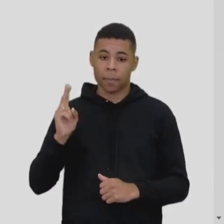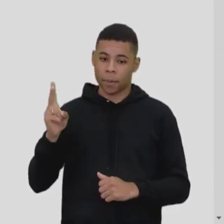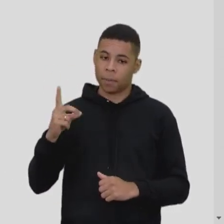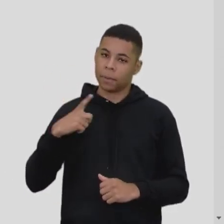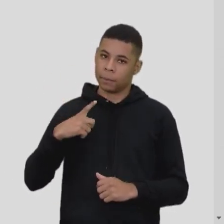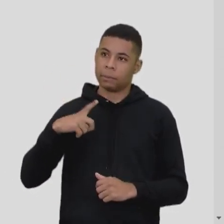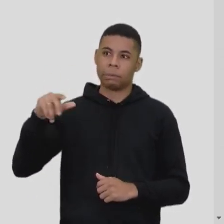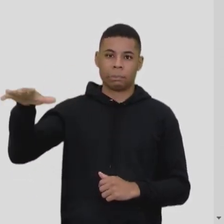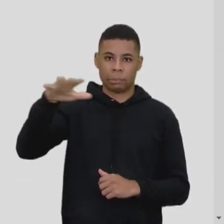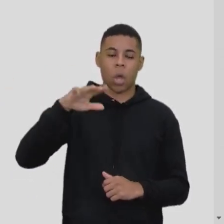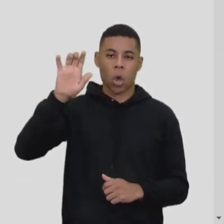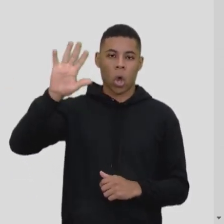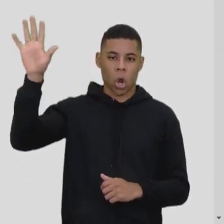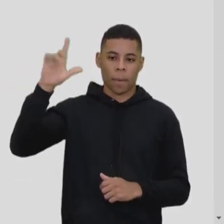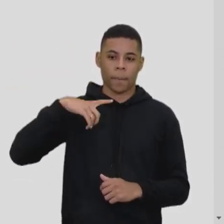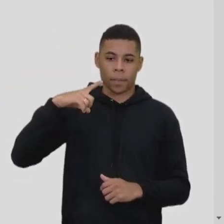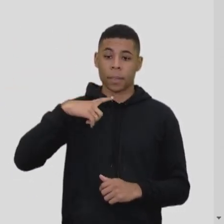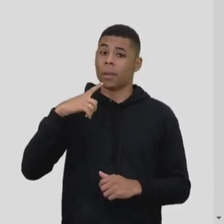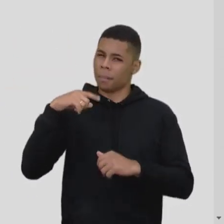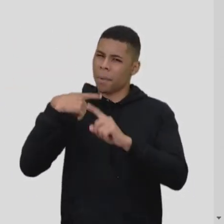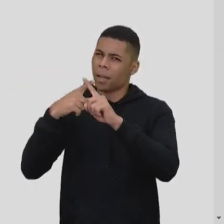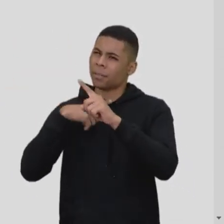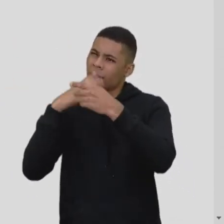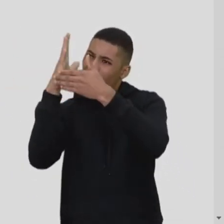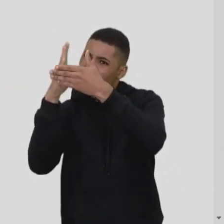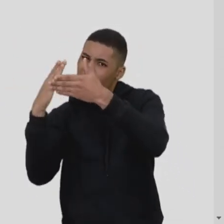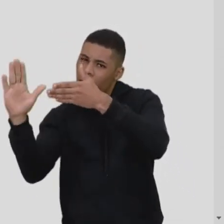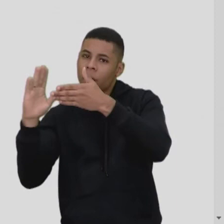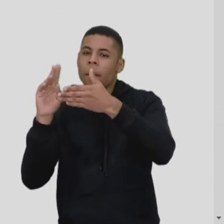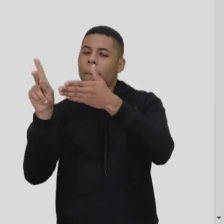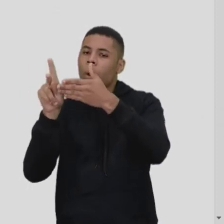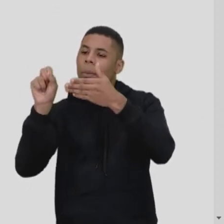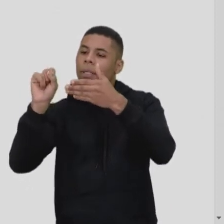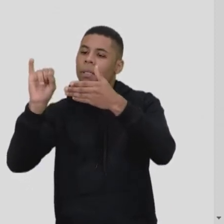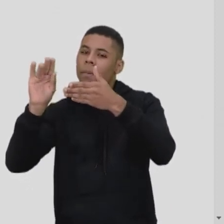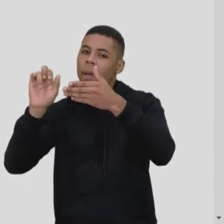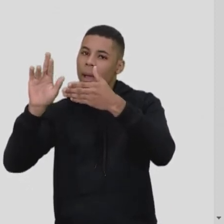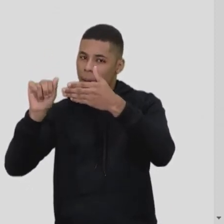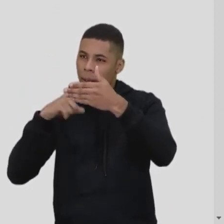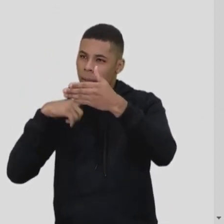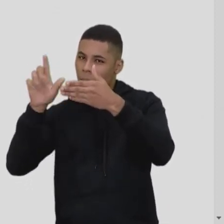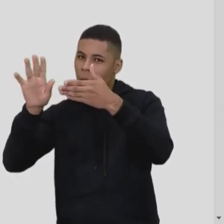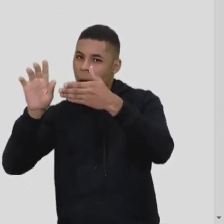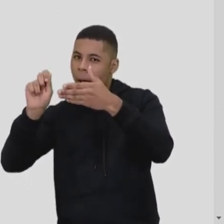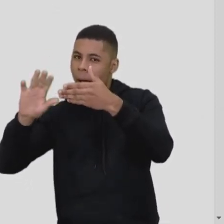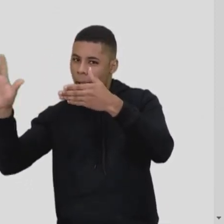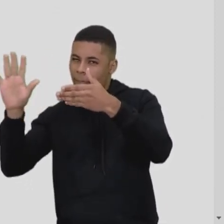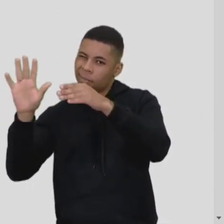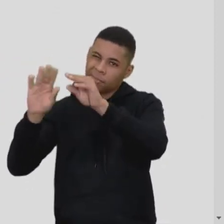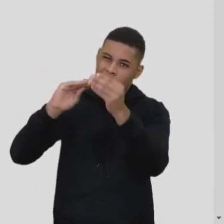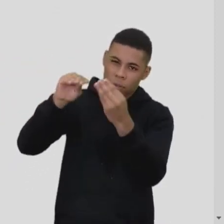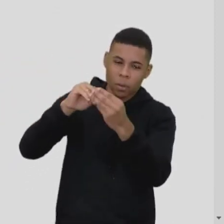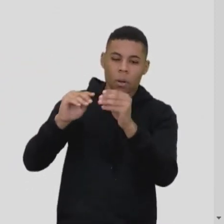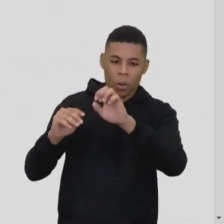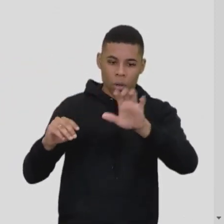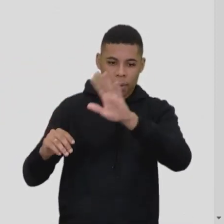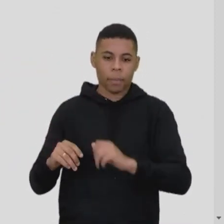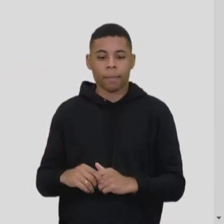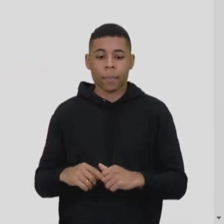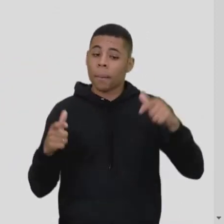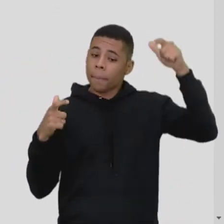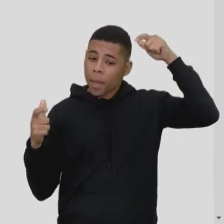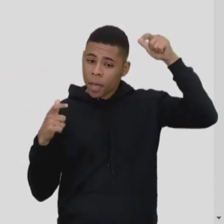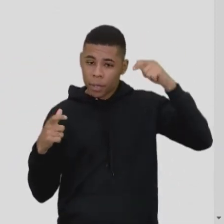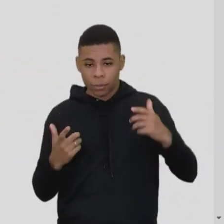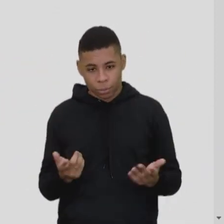parte física na Europa, na Ásia, né, a Sibéria, mas a população é direcionada à Europa. México na América, o Japão na